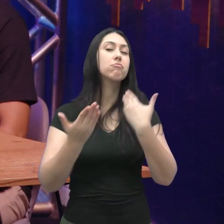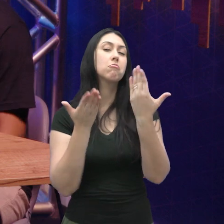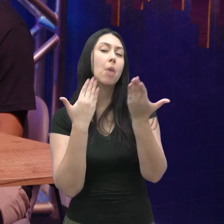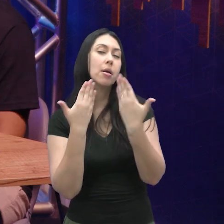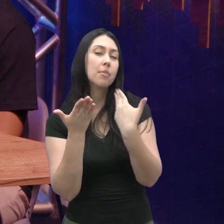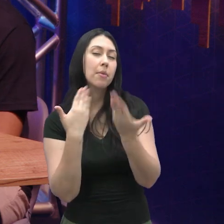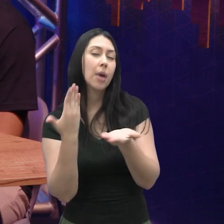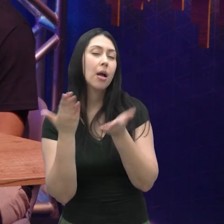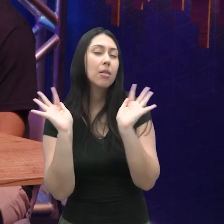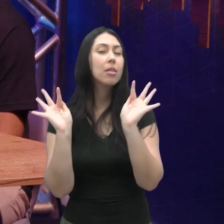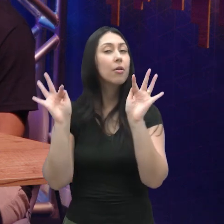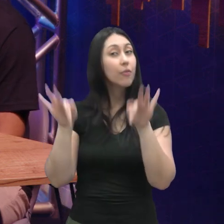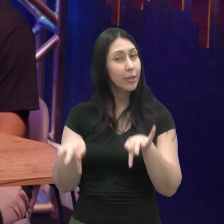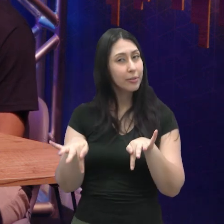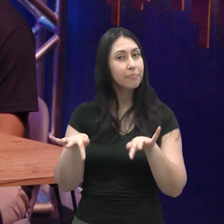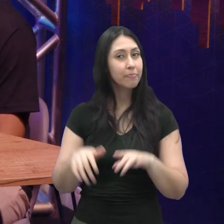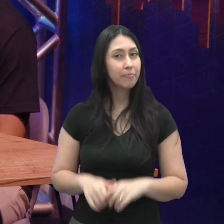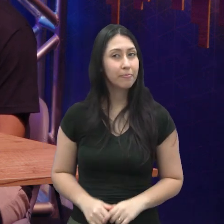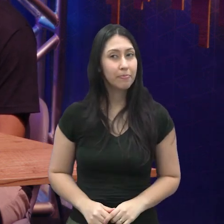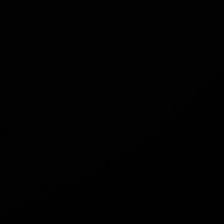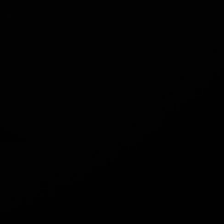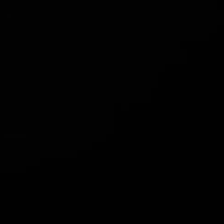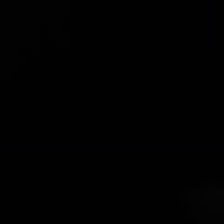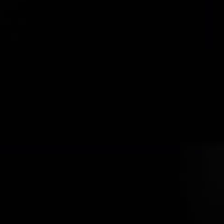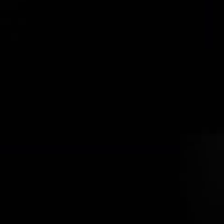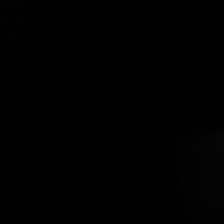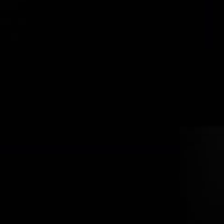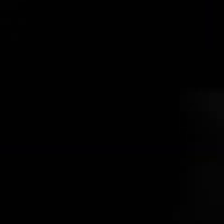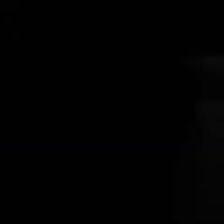próximo bloco para concluir essa nossa reflexão.